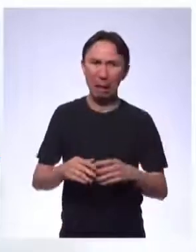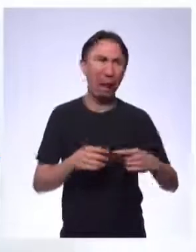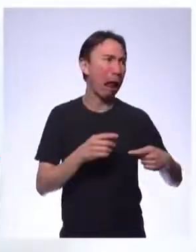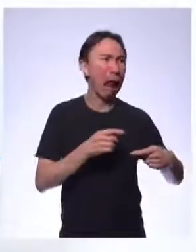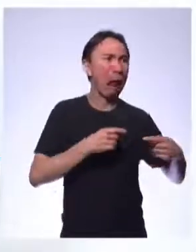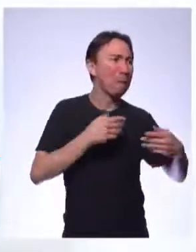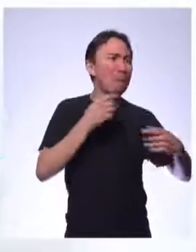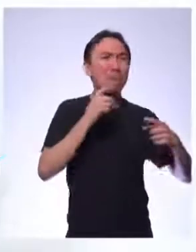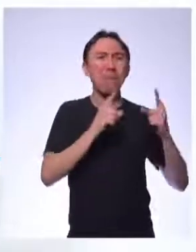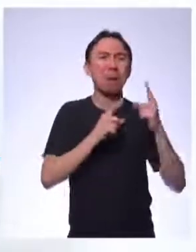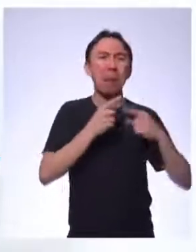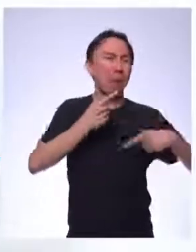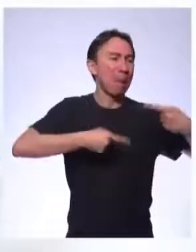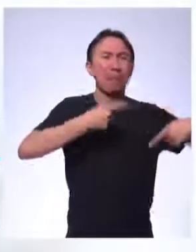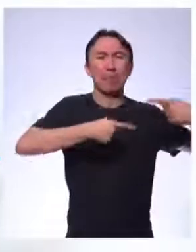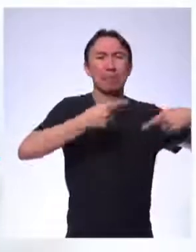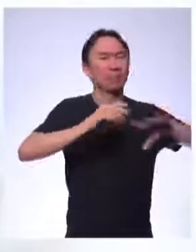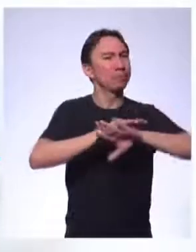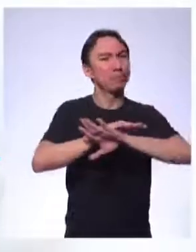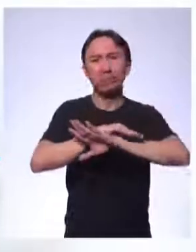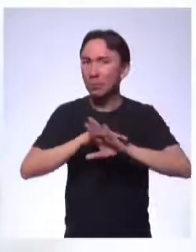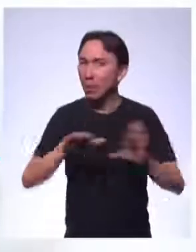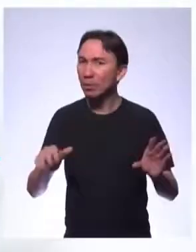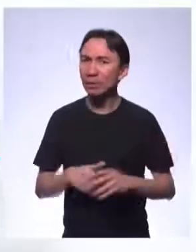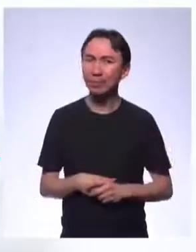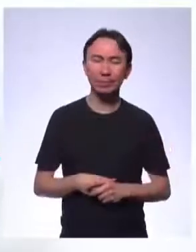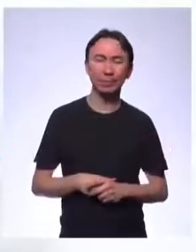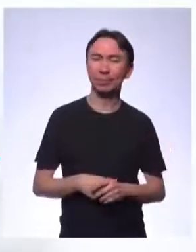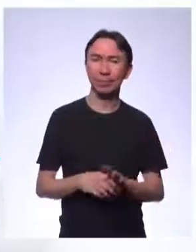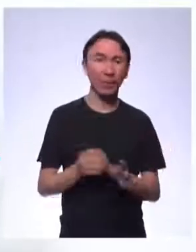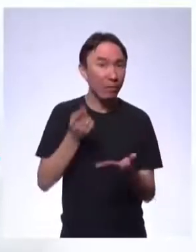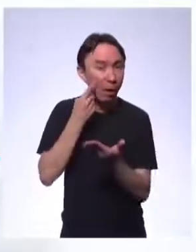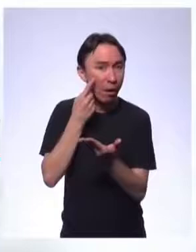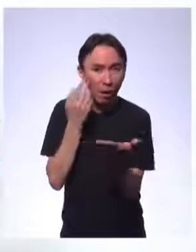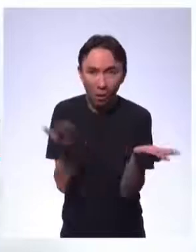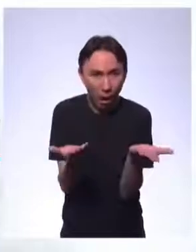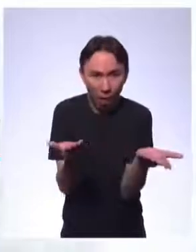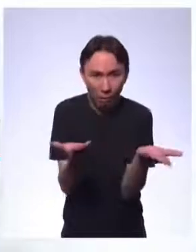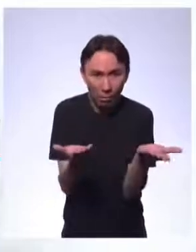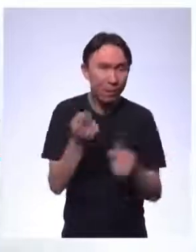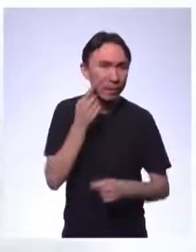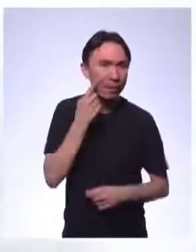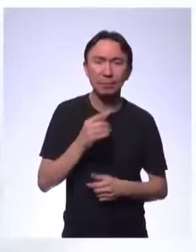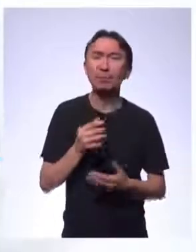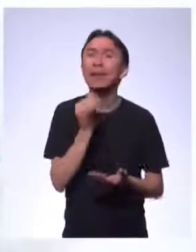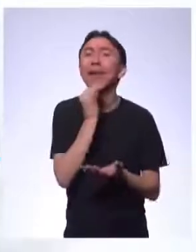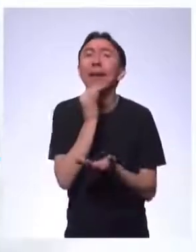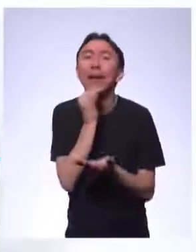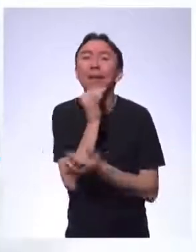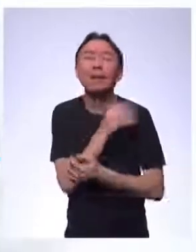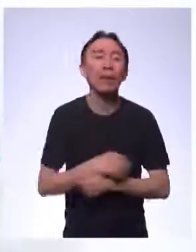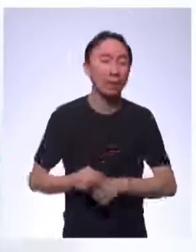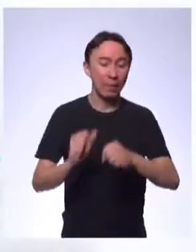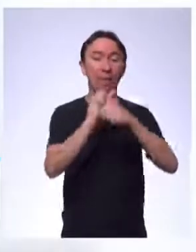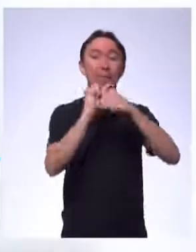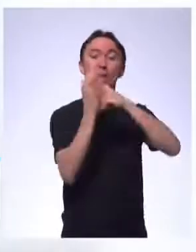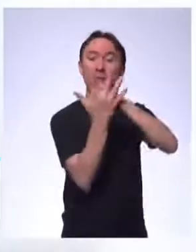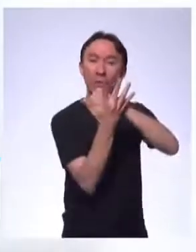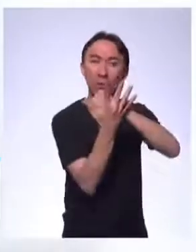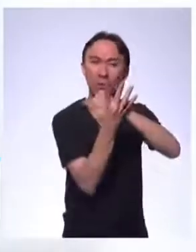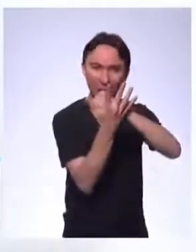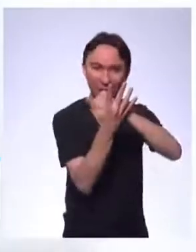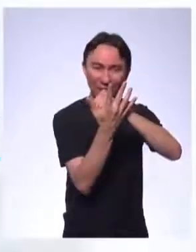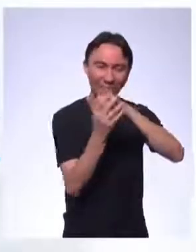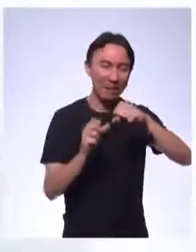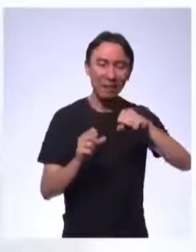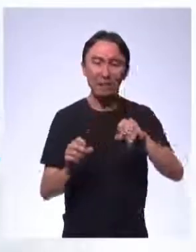Porque vocês estão vendo agora, para uma vacina como, por exemplo, a do coronavírus chegar até nós, quantos testes estão sendo feitos?